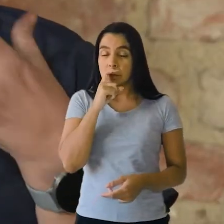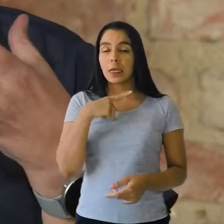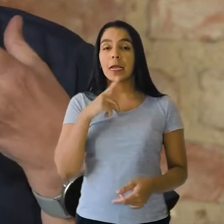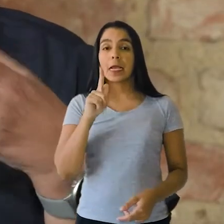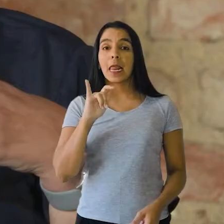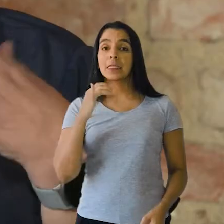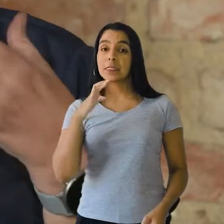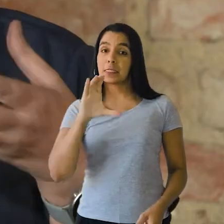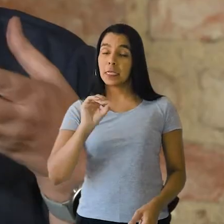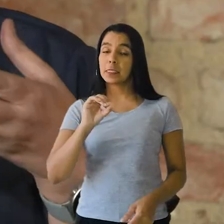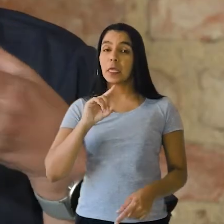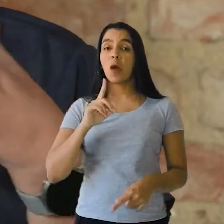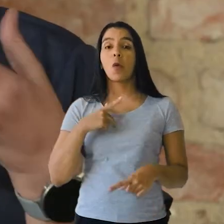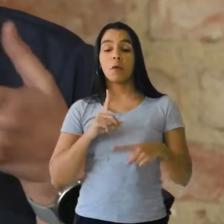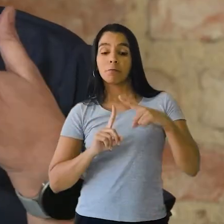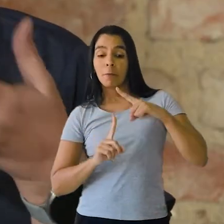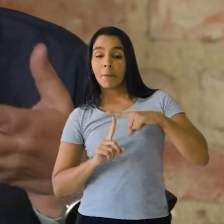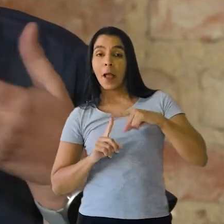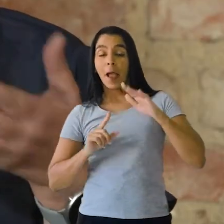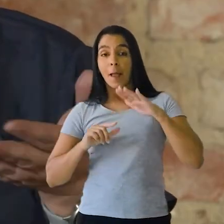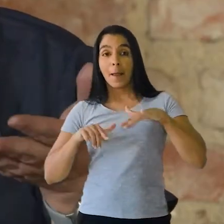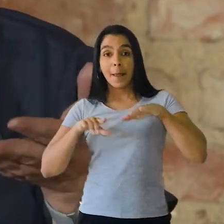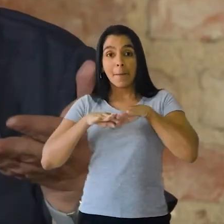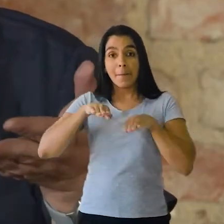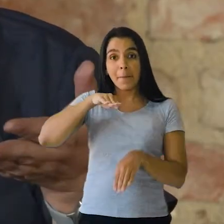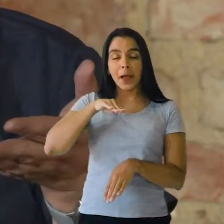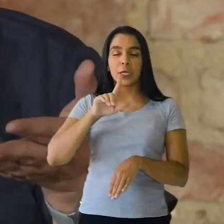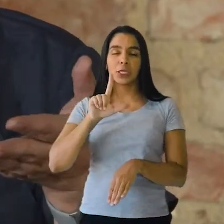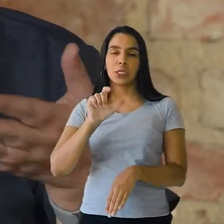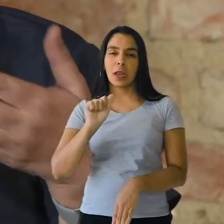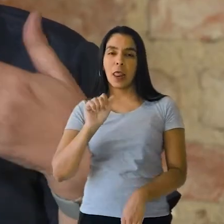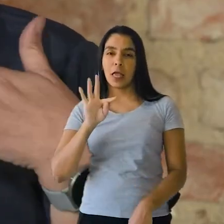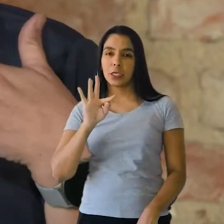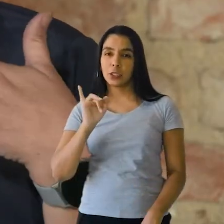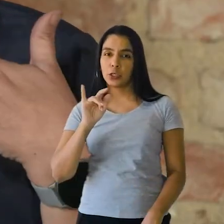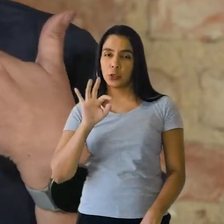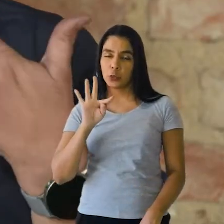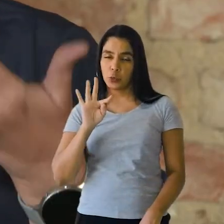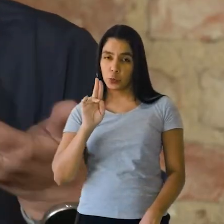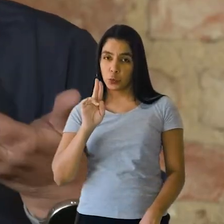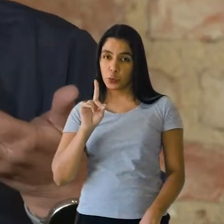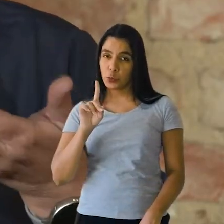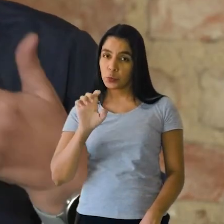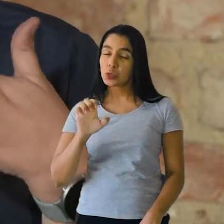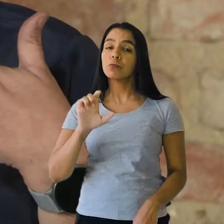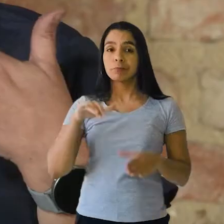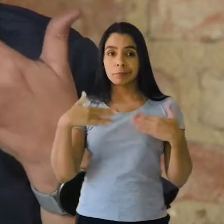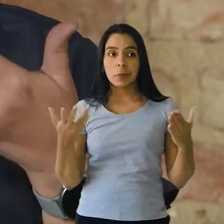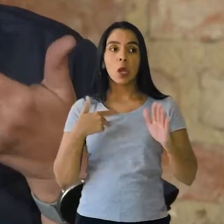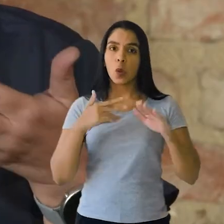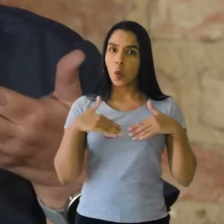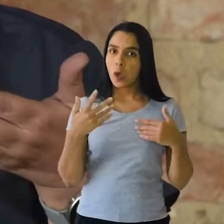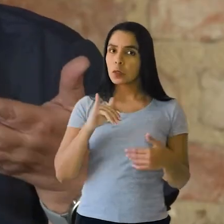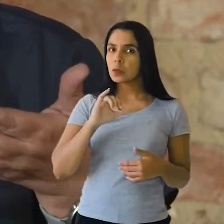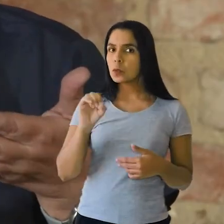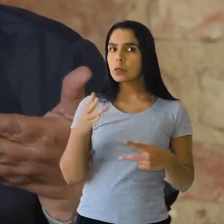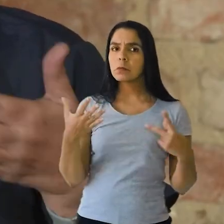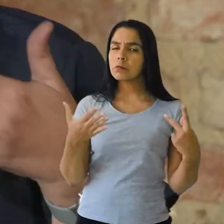da ocorrência de glaciações em baixa latitude. Então, Daí, né, uma vez